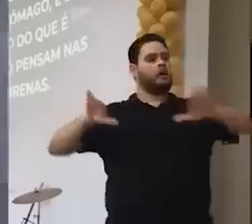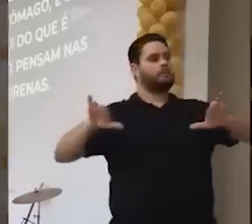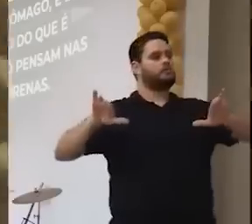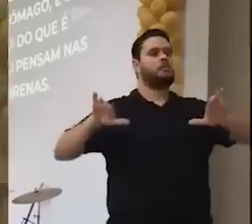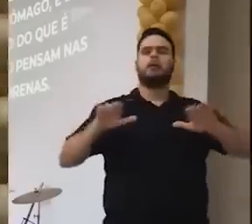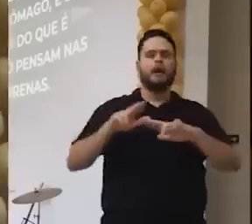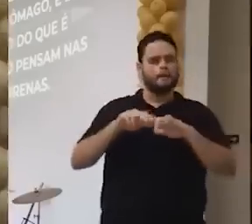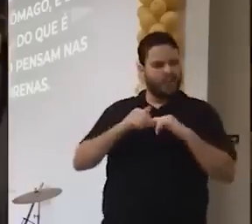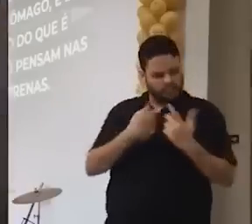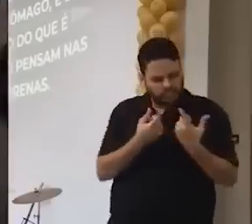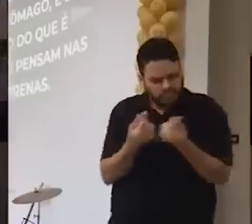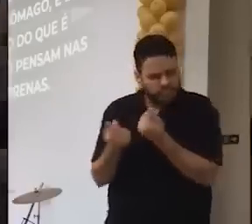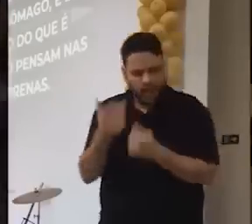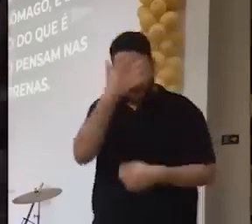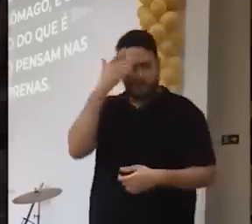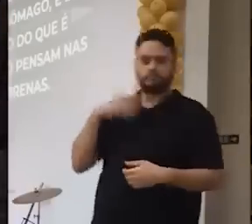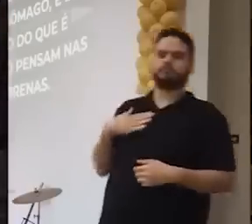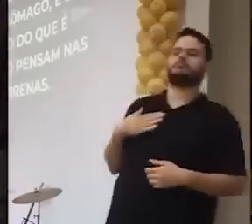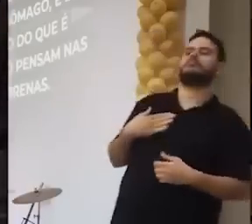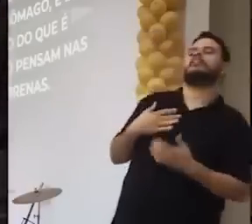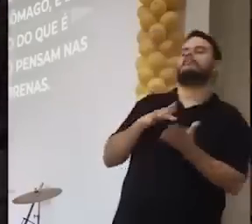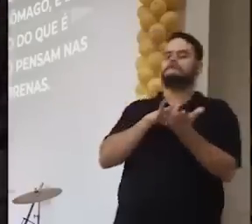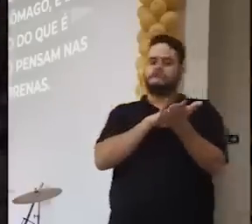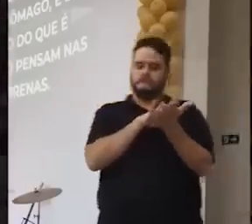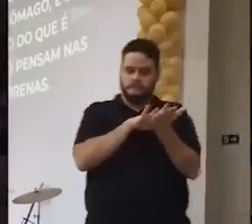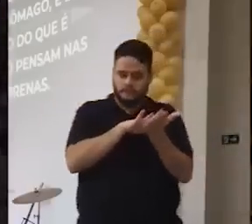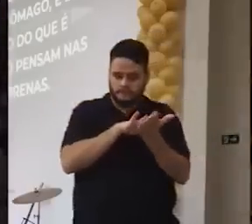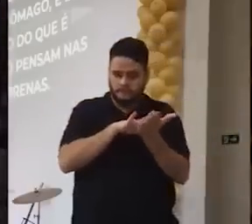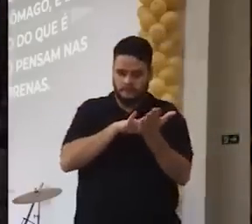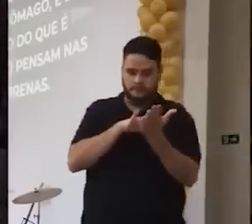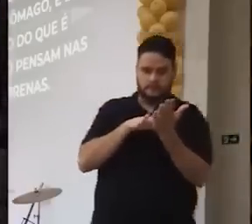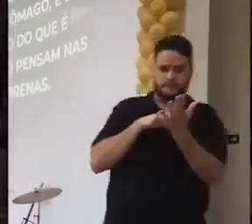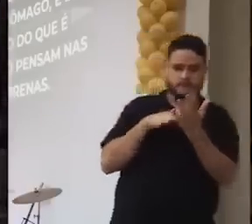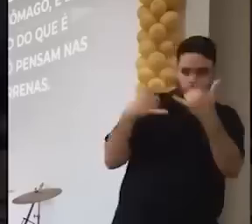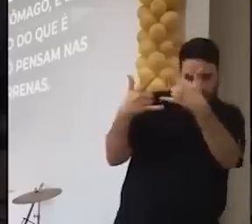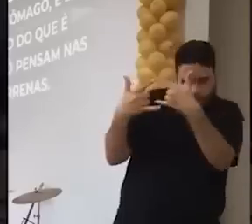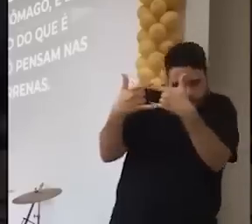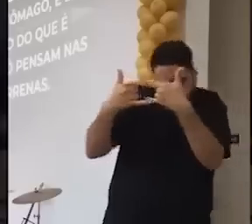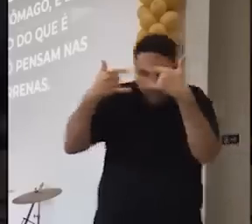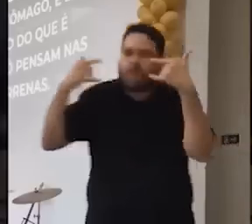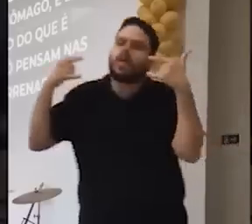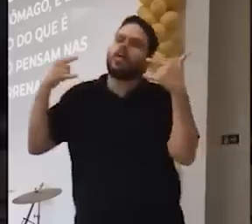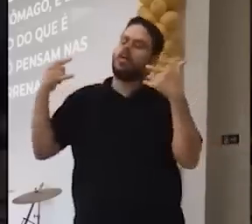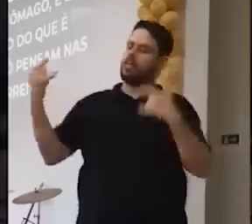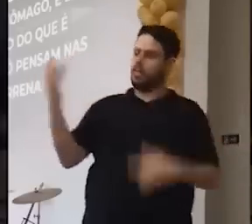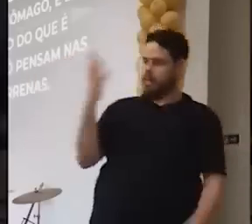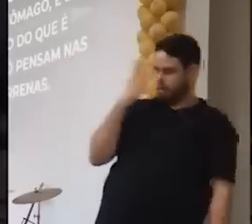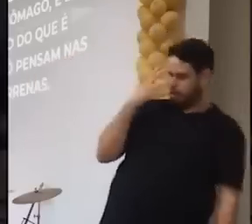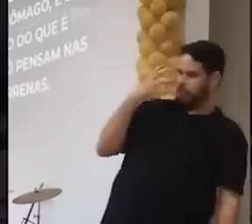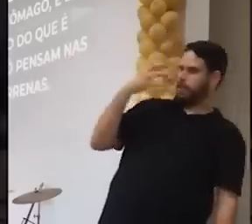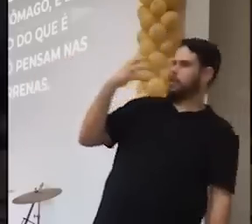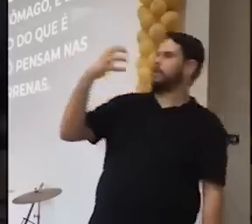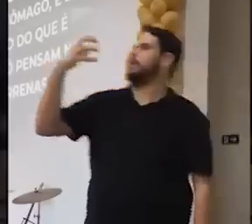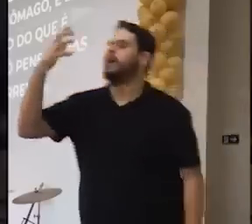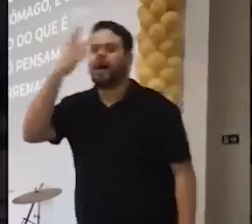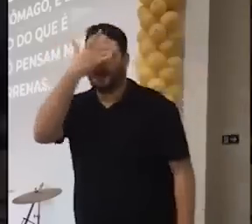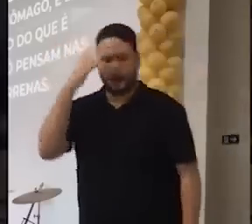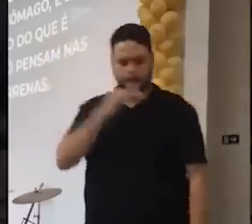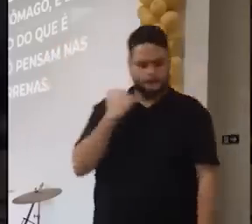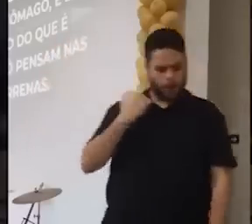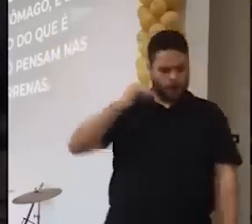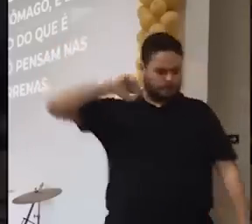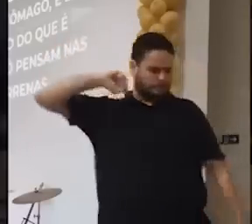dinheiro as pessoas mentem, as pessoas corrompem, as pessoas são corrompidas. As pessoas morrem, as pessoas matam.